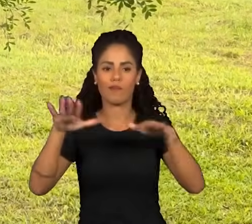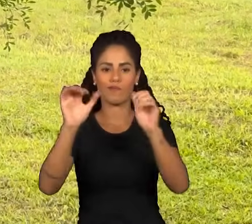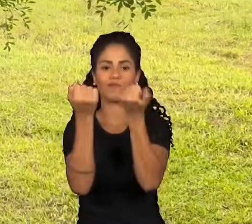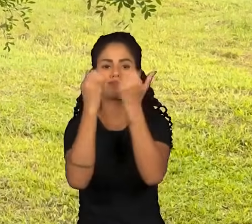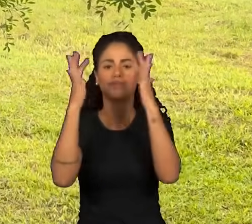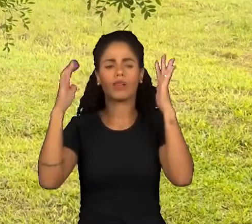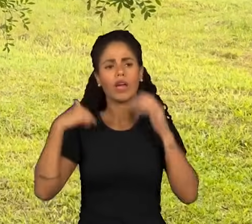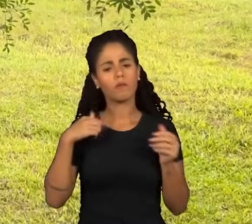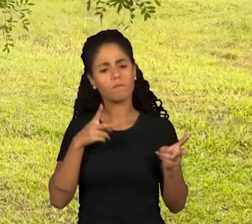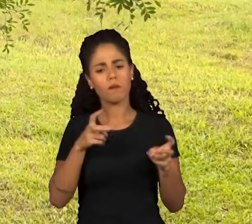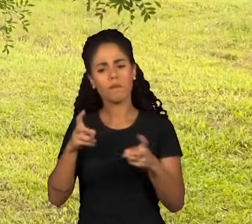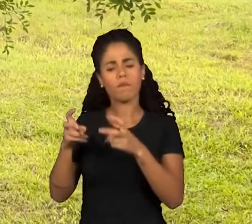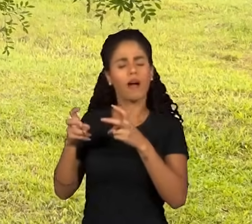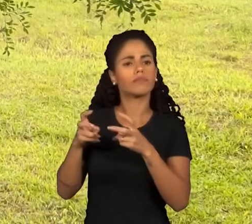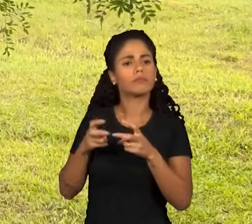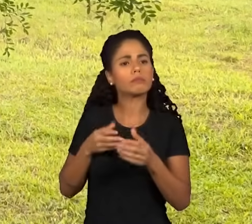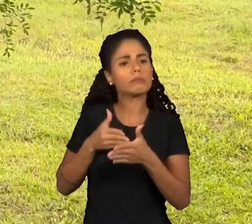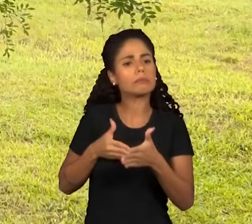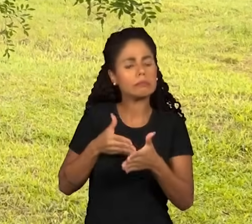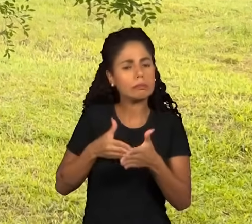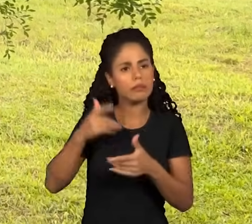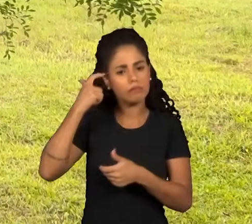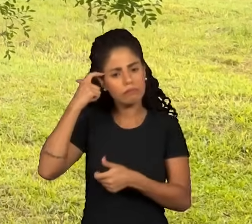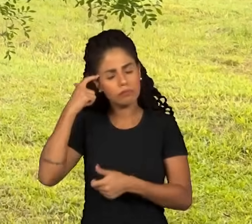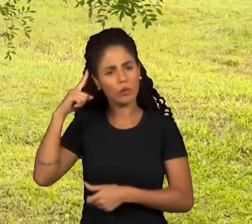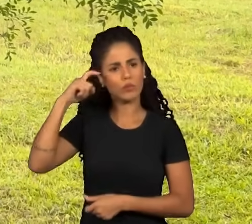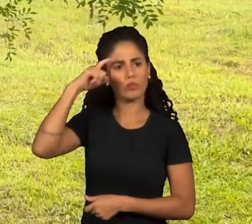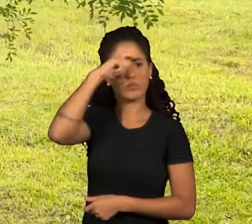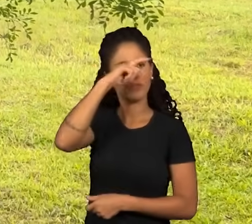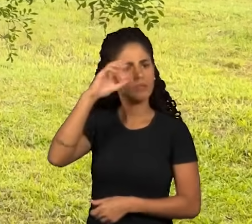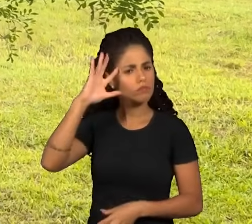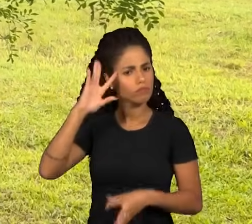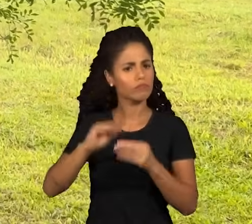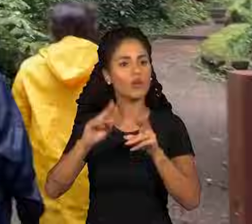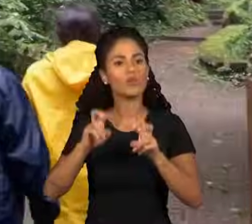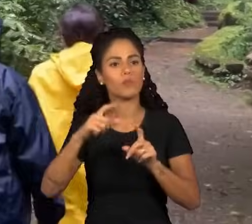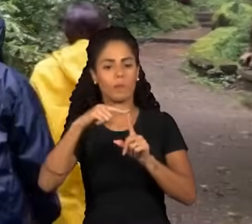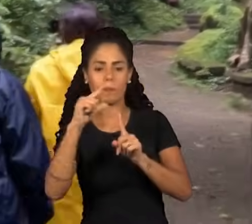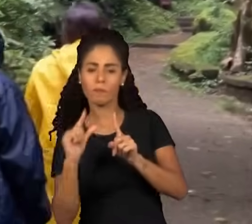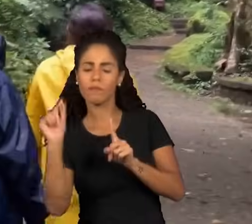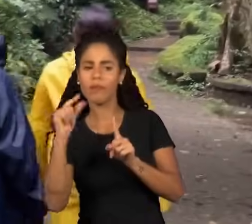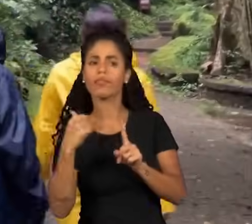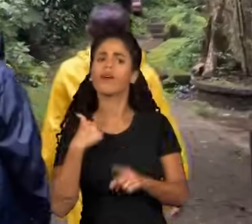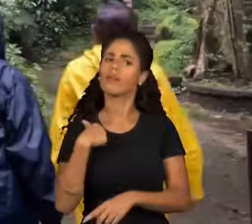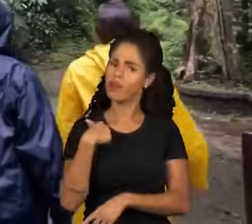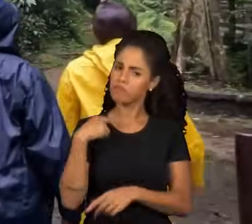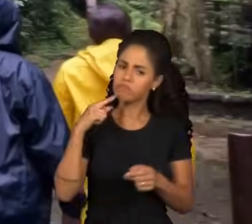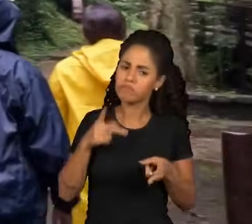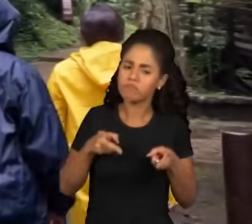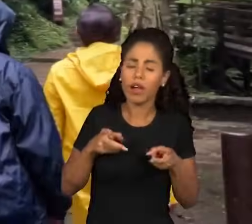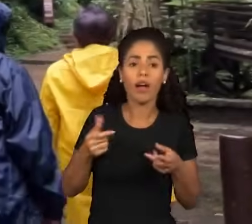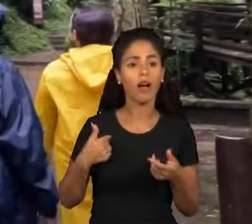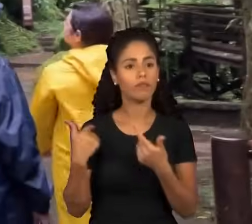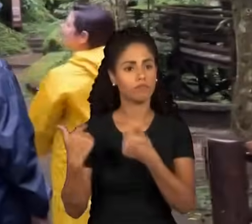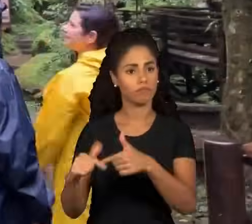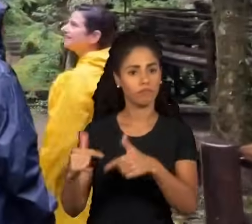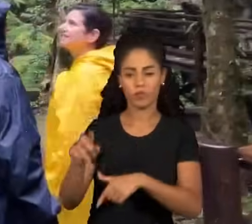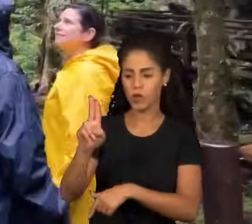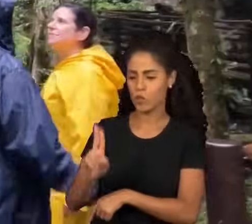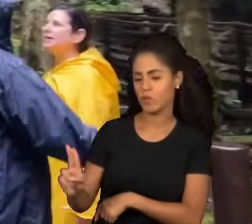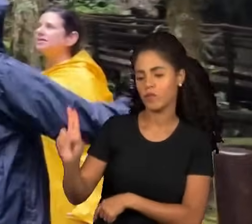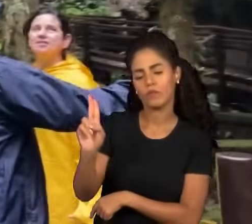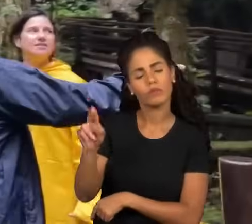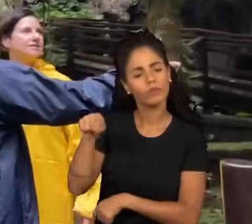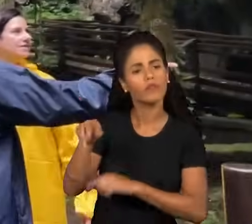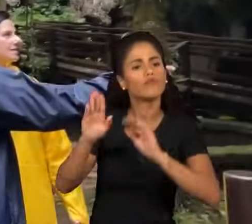existia uma lacuna, na verdade, de entendimento de muita gente sobre plantas. E aí, quando eu perdi o meu trabalho numa universidade,